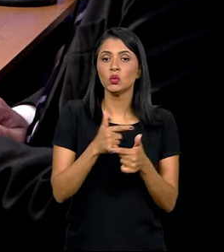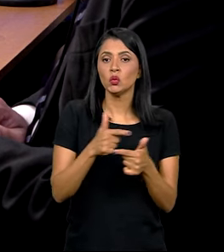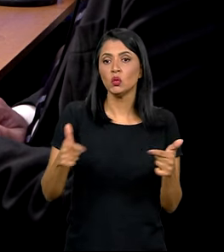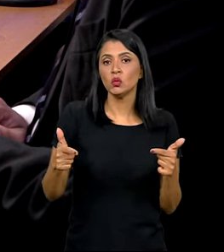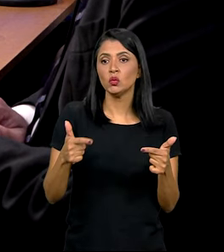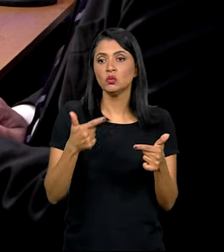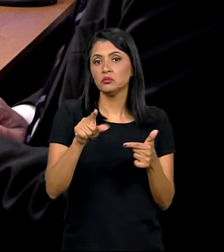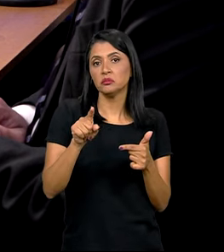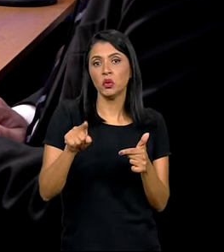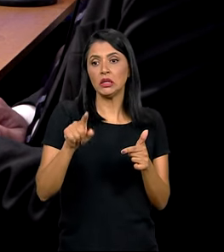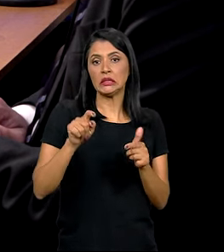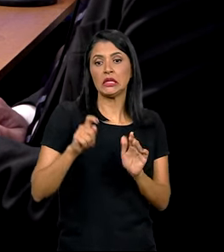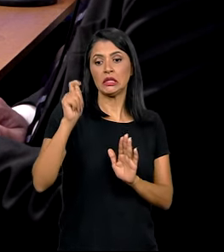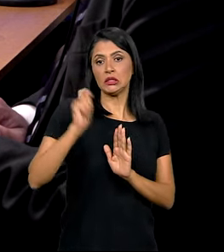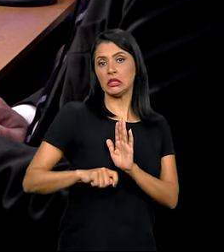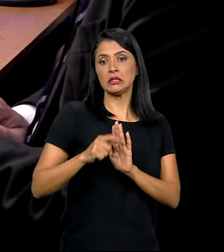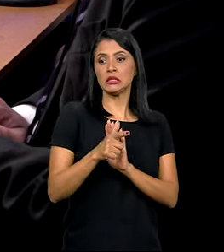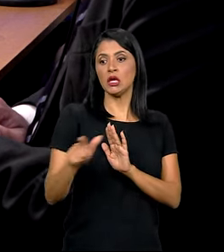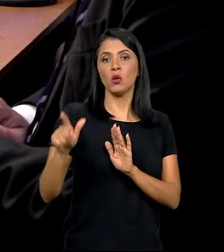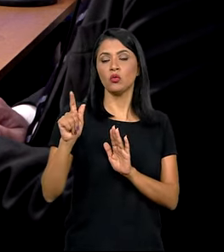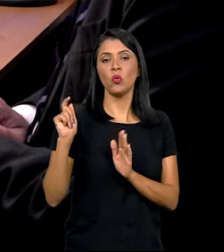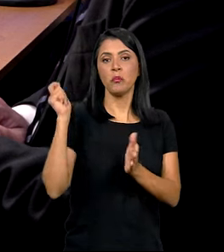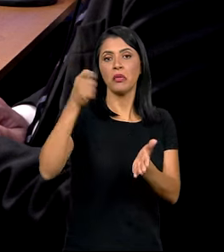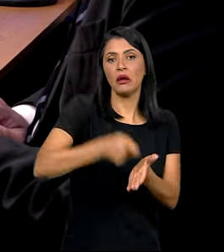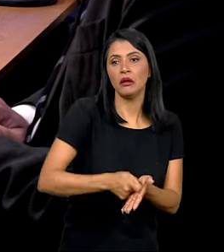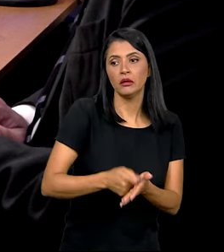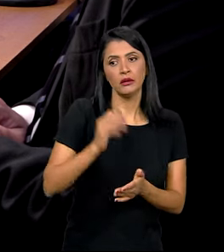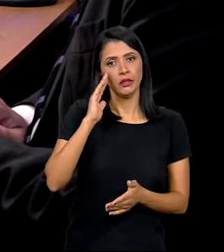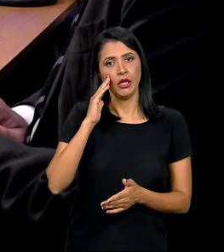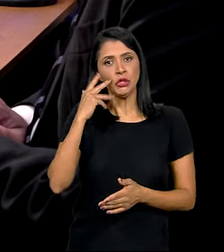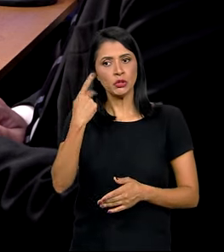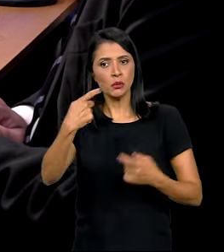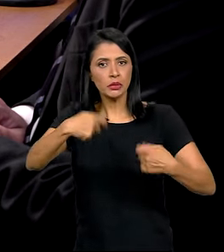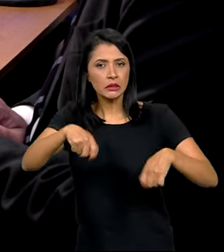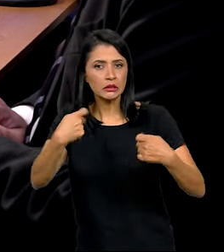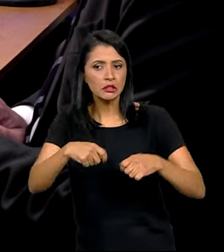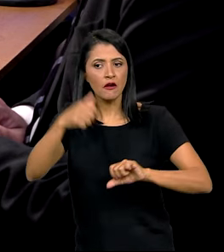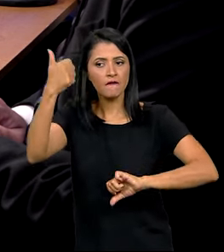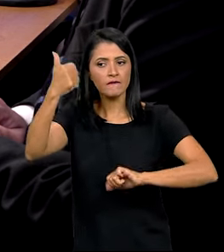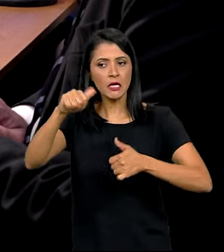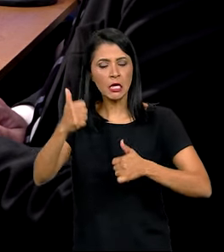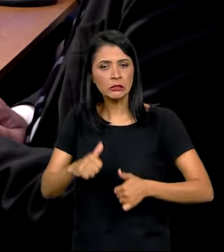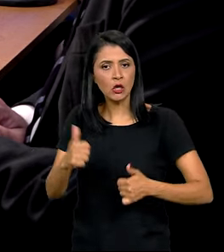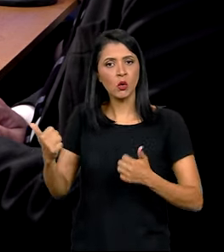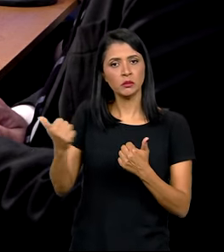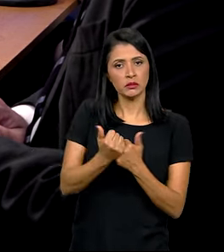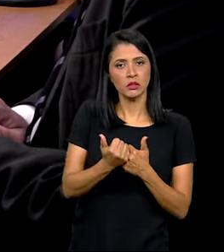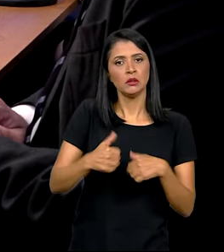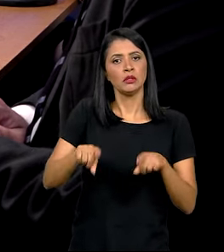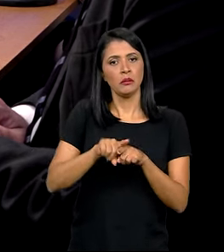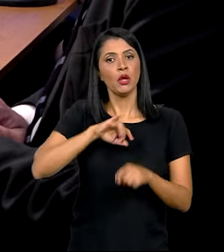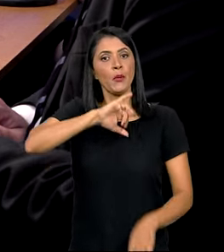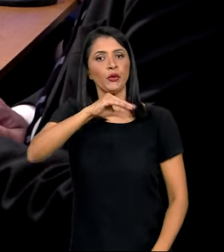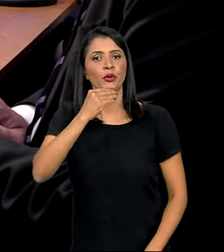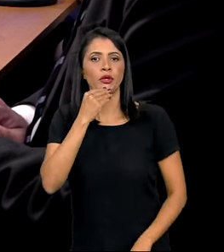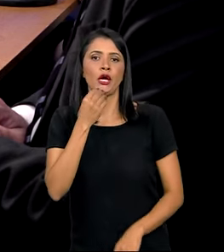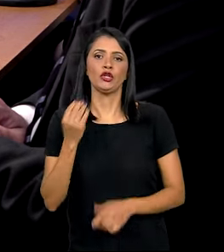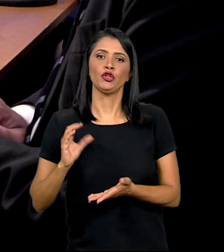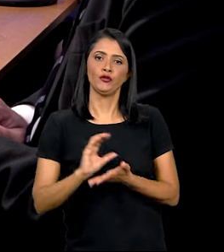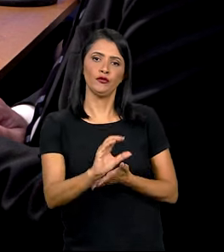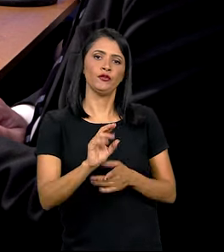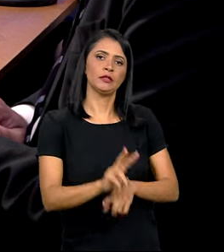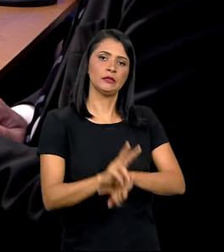alcançada por por por esses por essa taxação e e a gente entende que não é só necessariamente uma avaliação de compensação mas uma